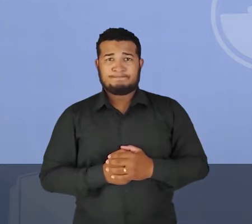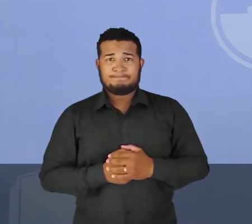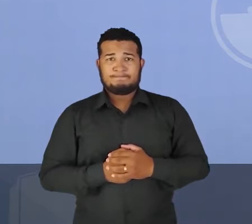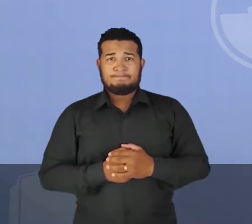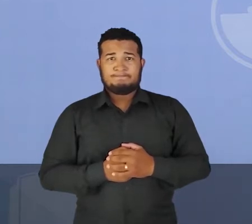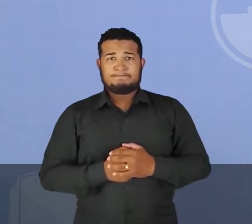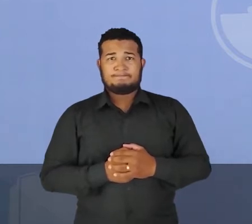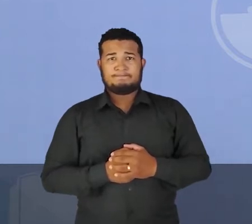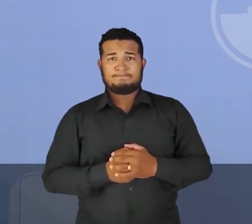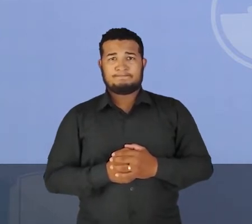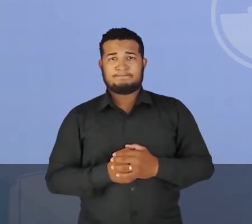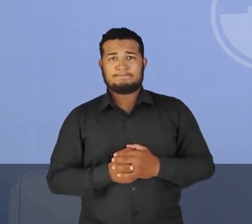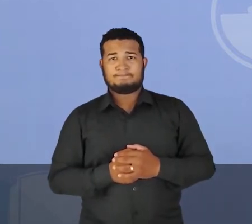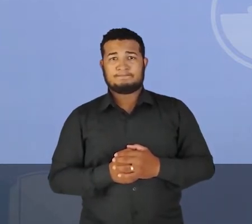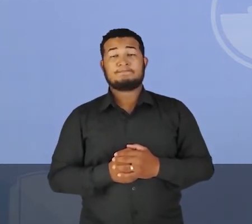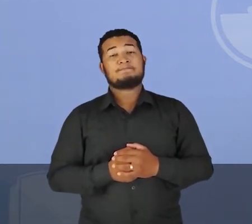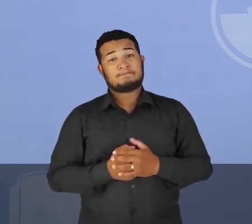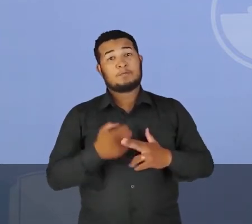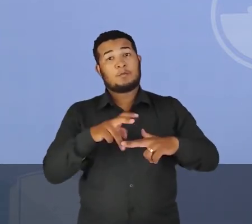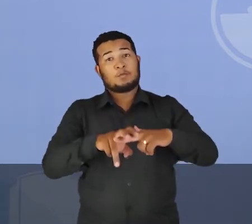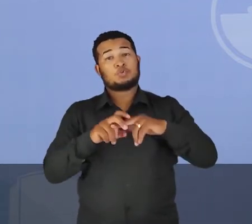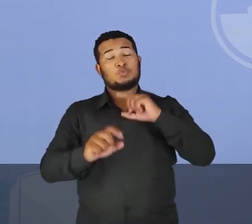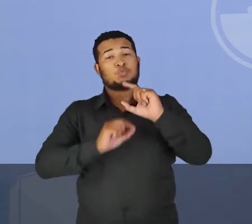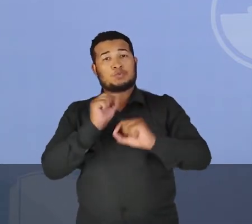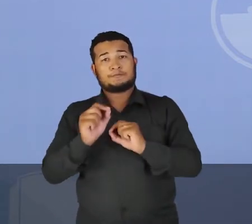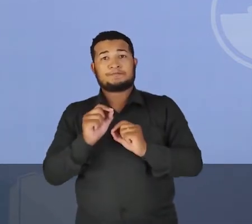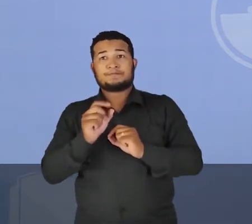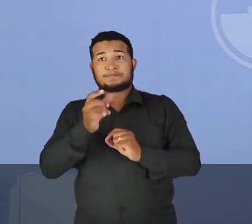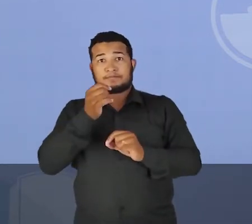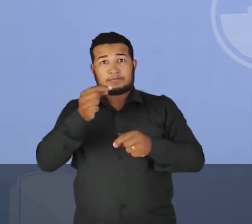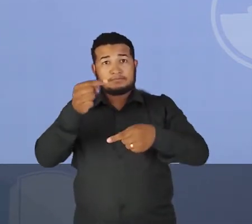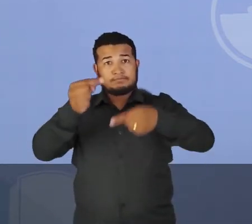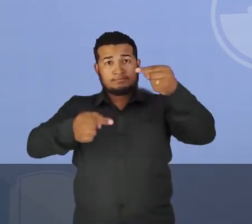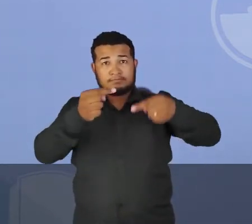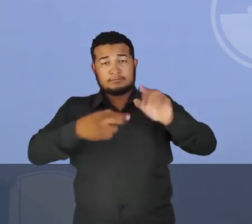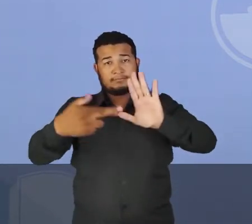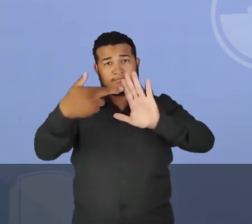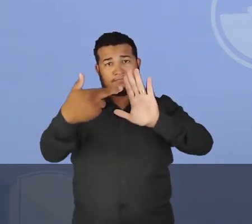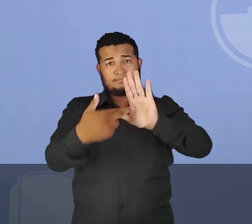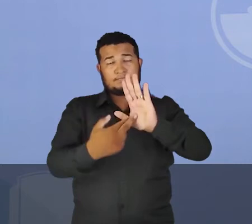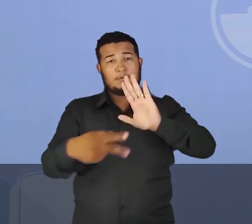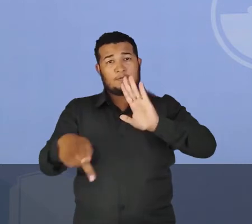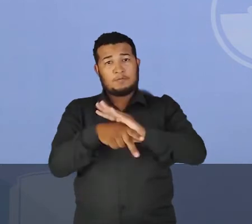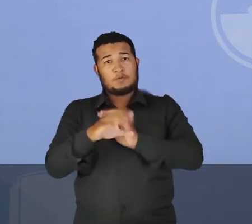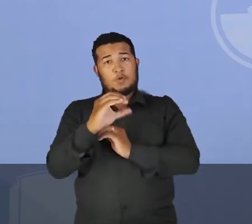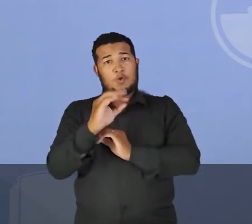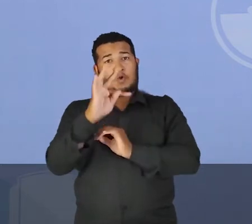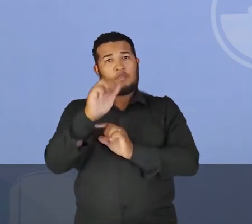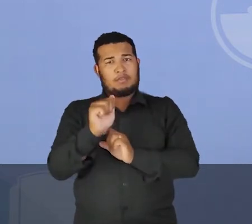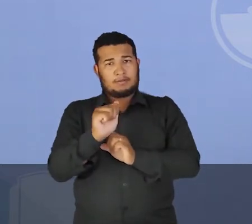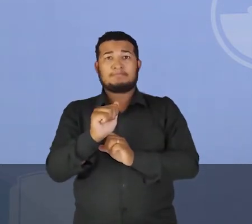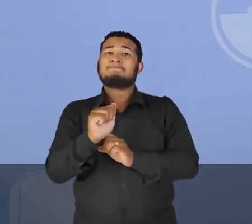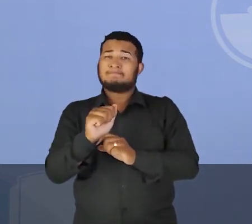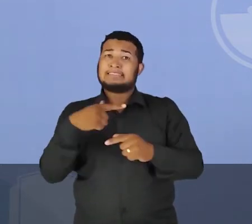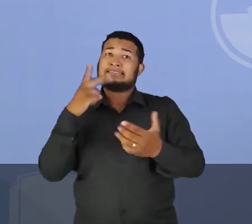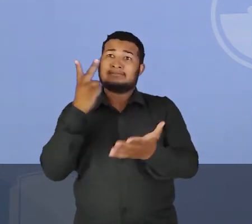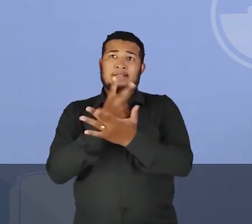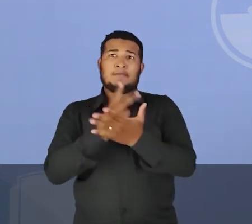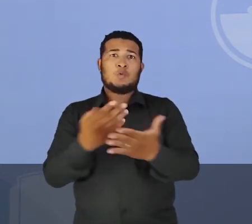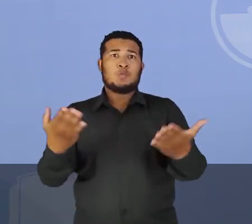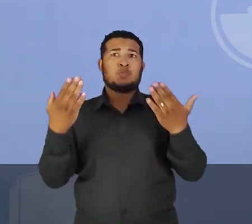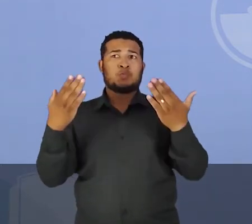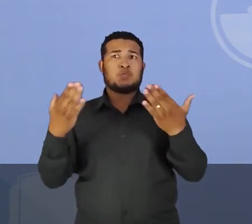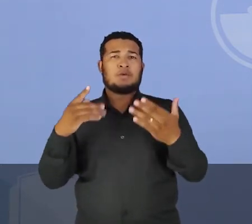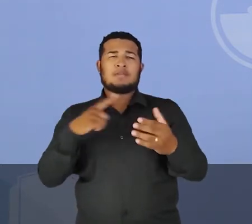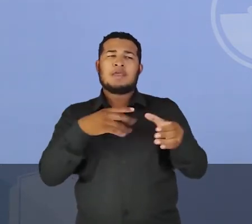negro à universidade, né? E essa política de cotas gera muita polêmica, né? Existe aquele